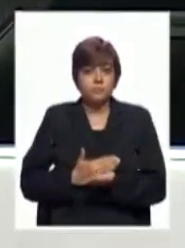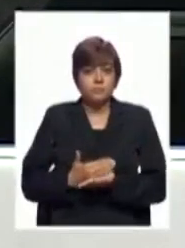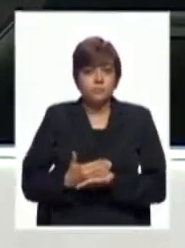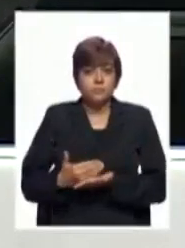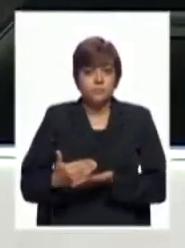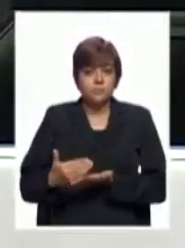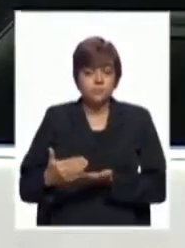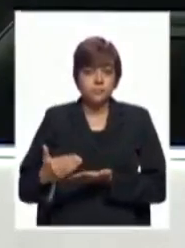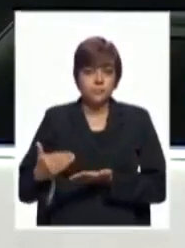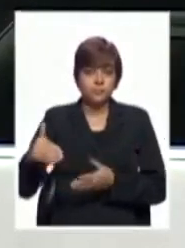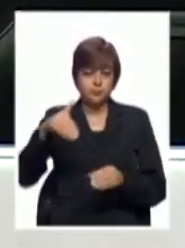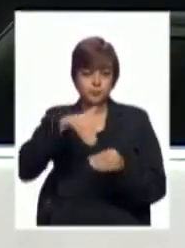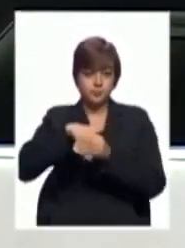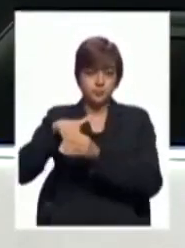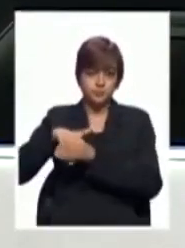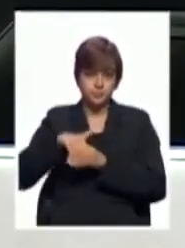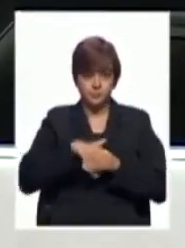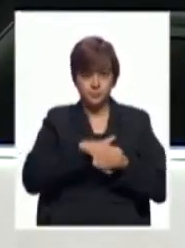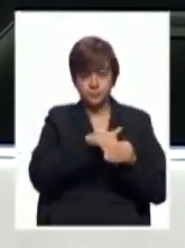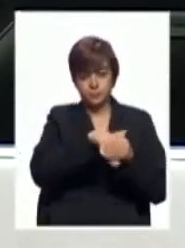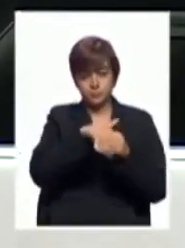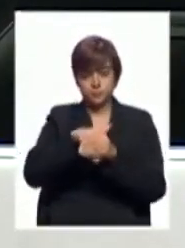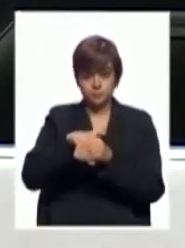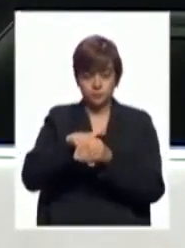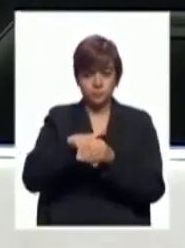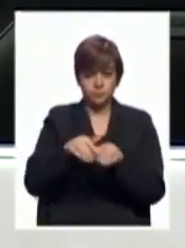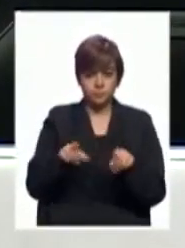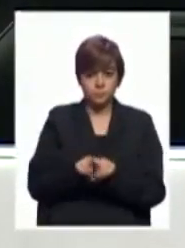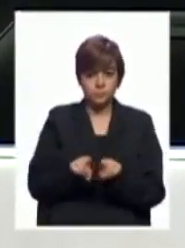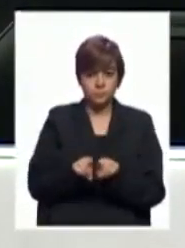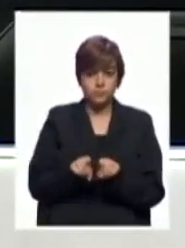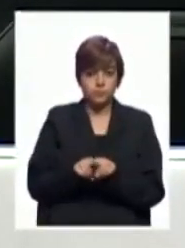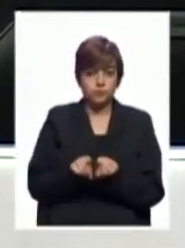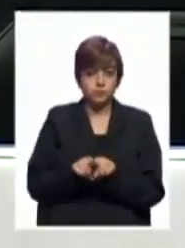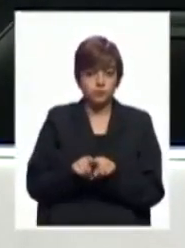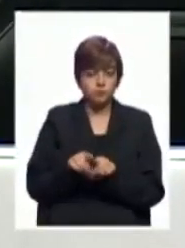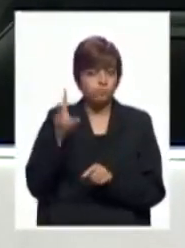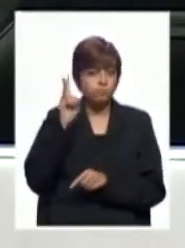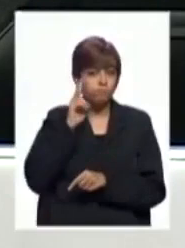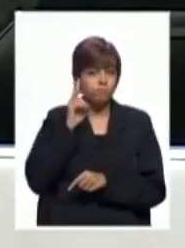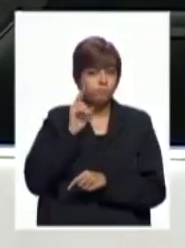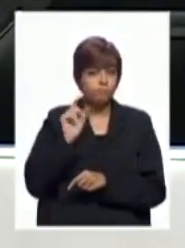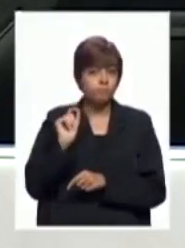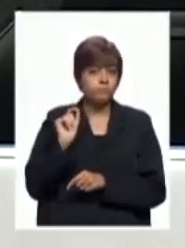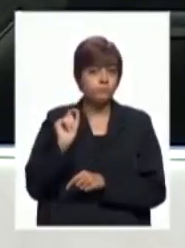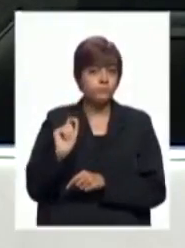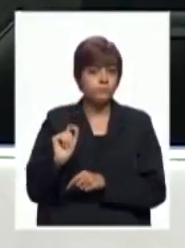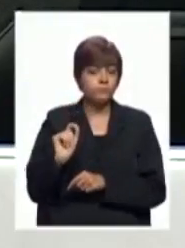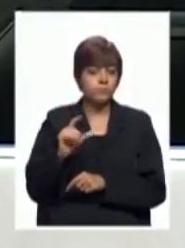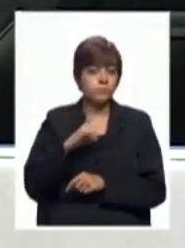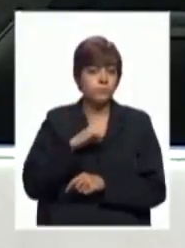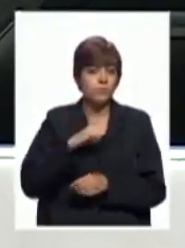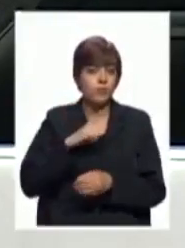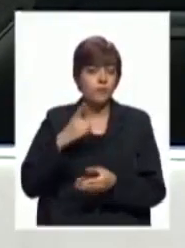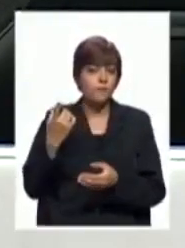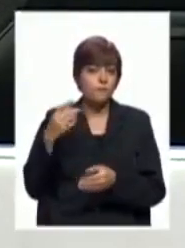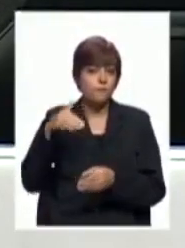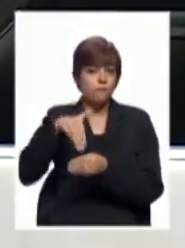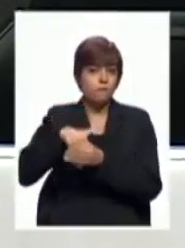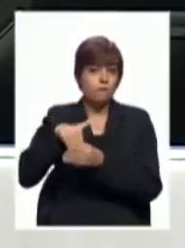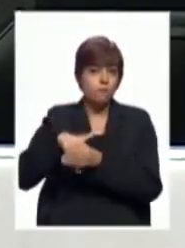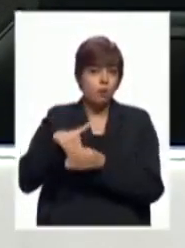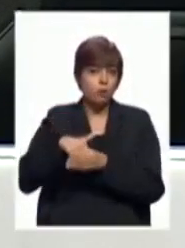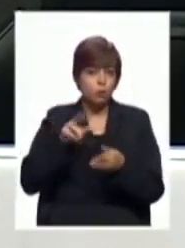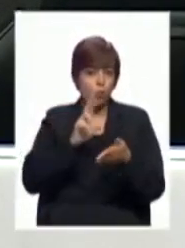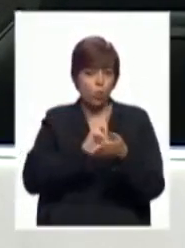demais cargos da mesa da Assembleia, lembrando que a candidatura será submetida à votação pelo processo nominal